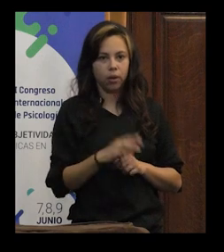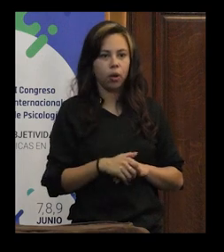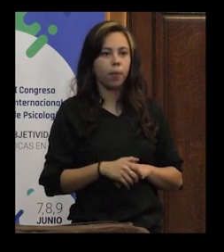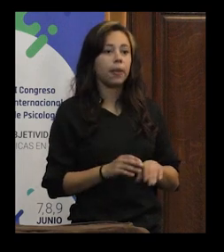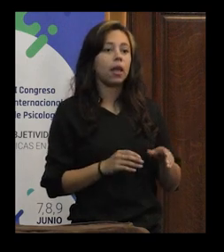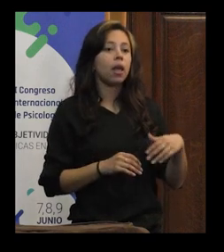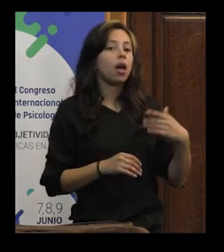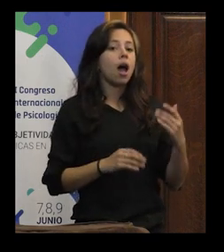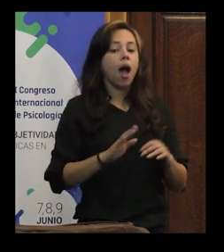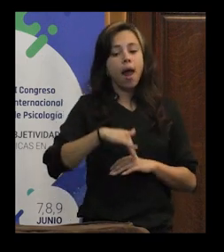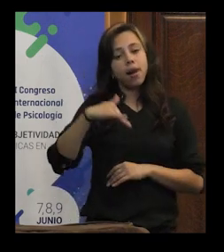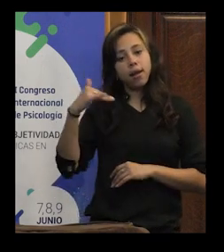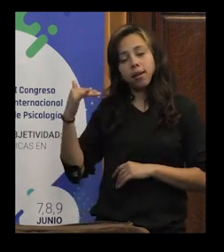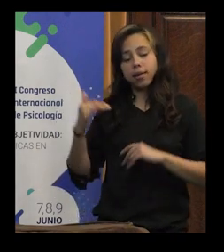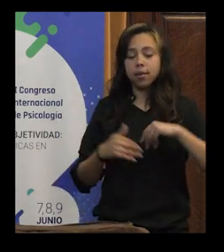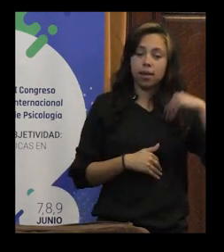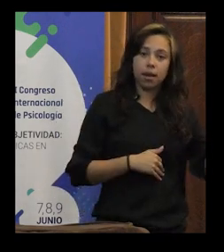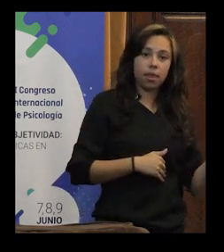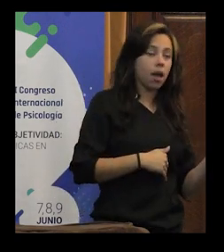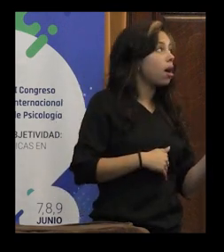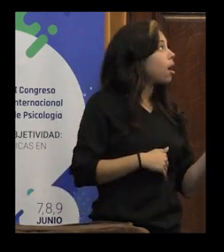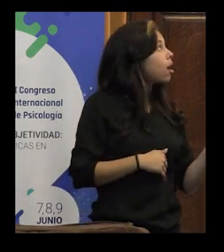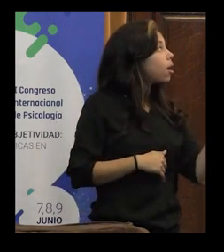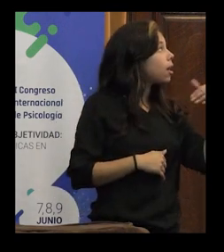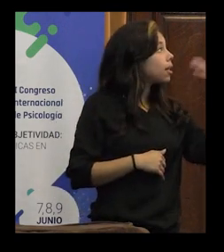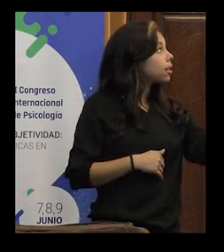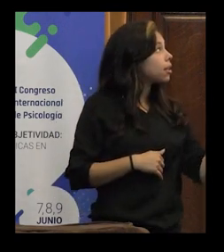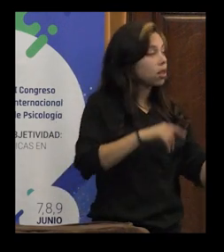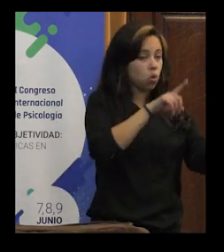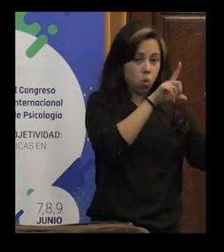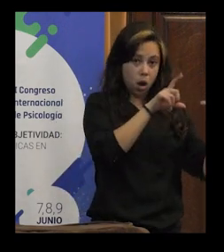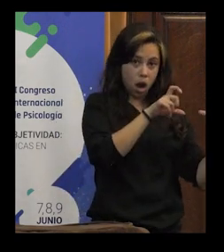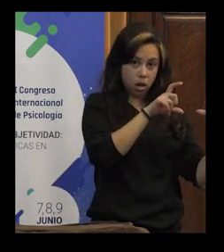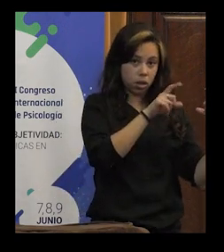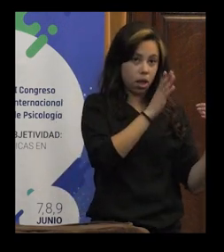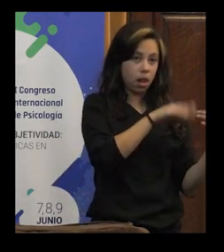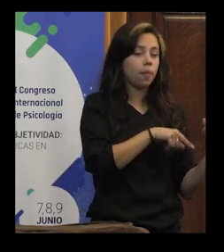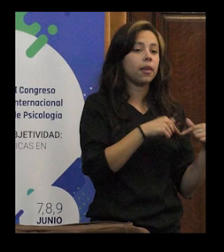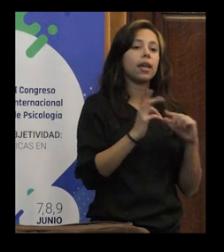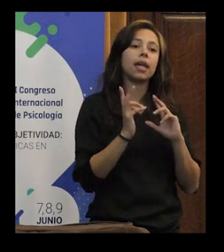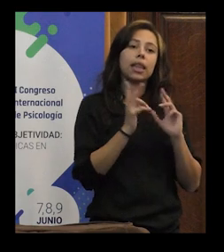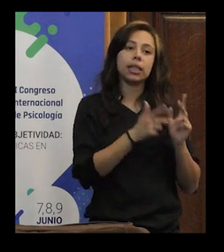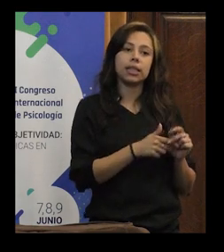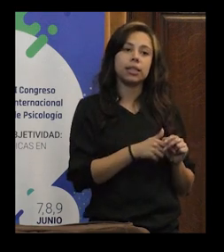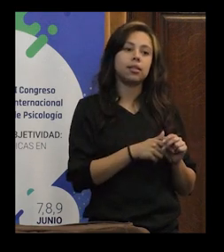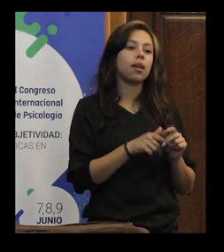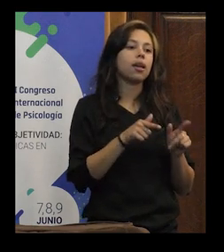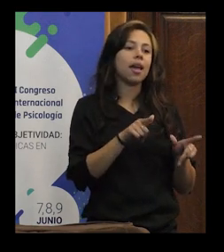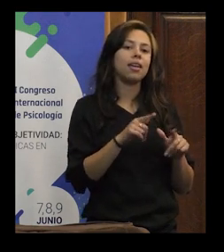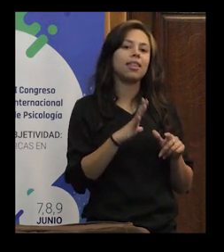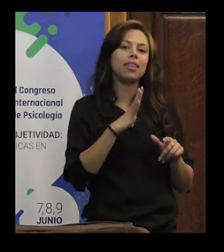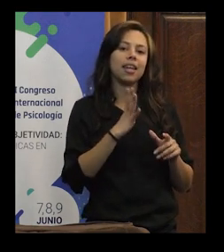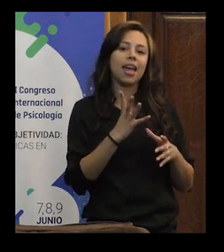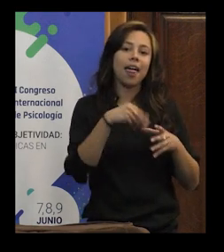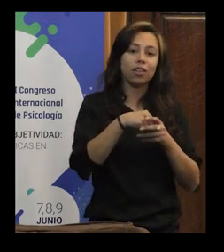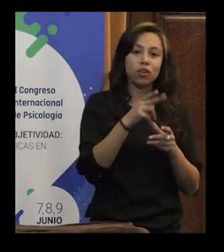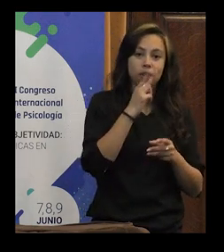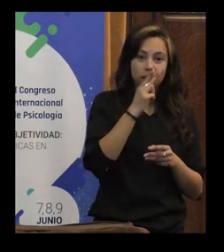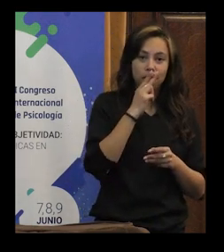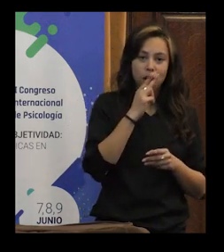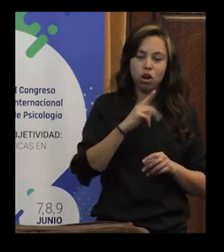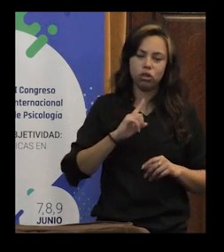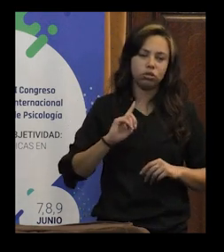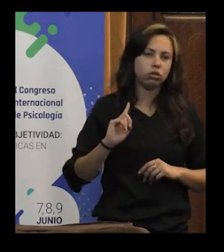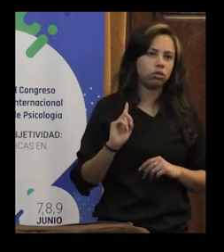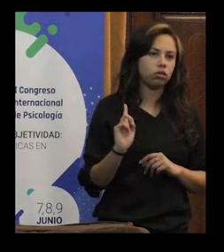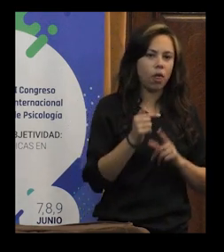que diz, e tem gente que diz que o cigarro não é droga. Há todos os componentes que entram em